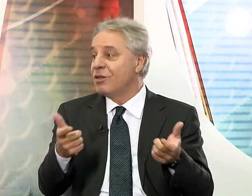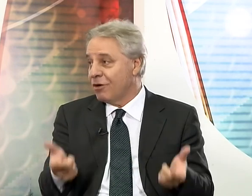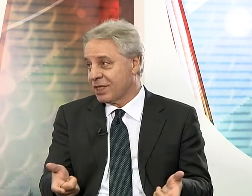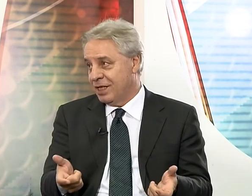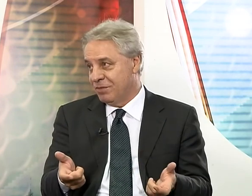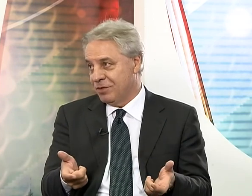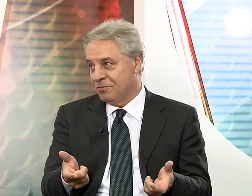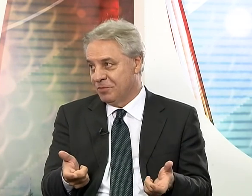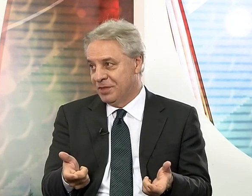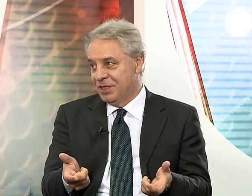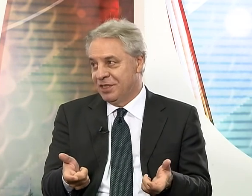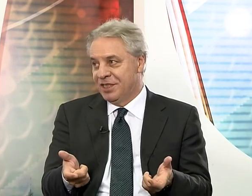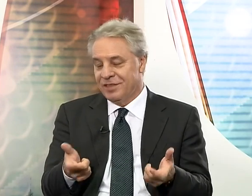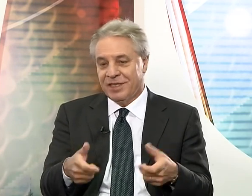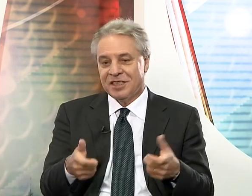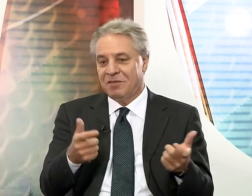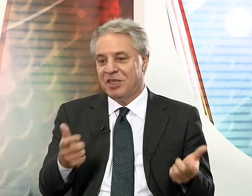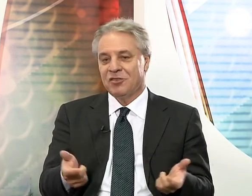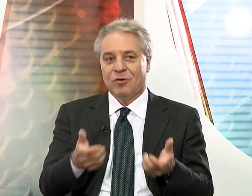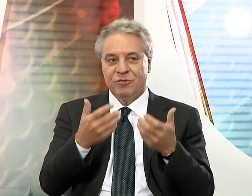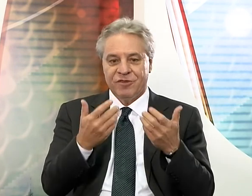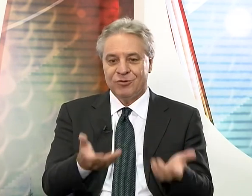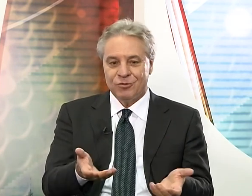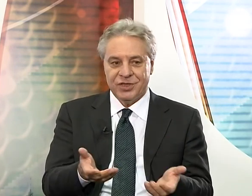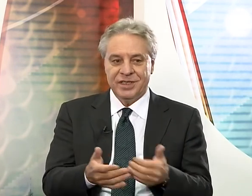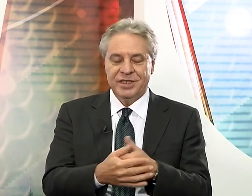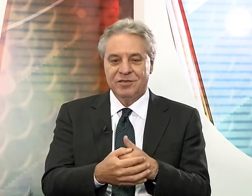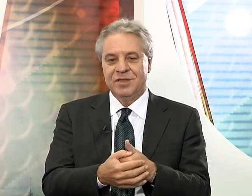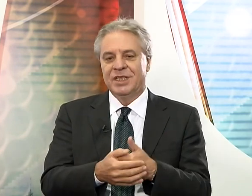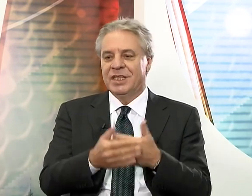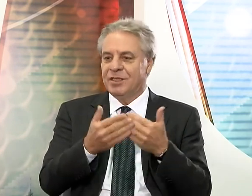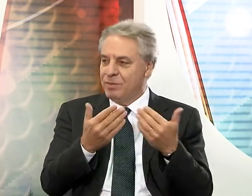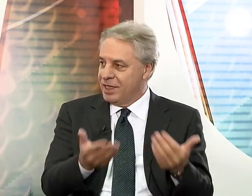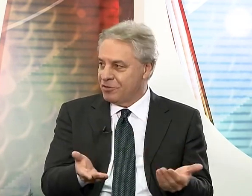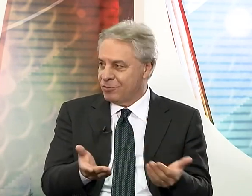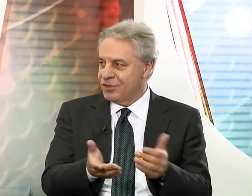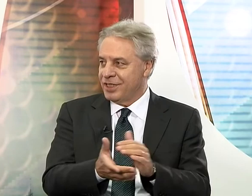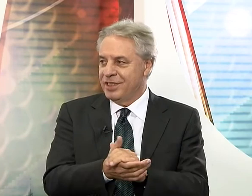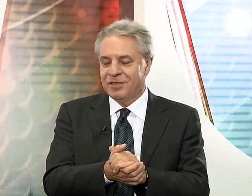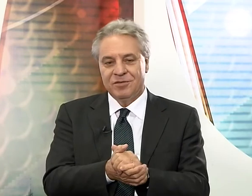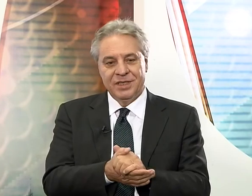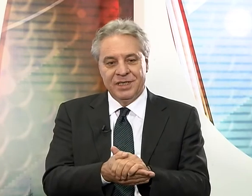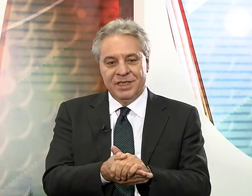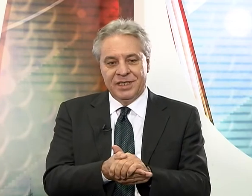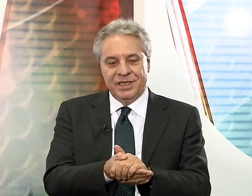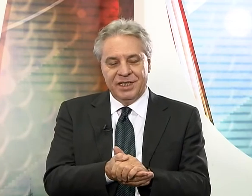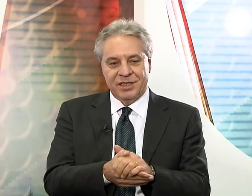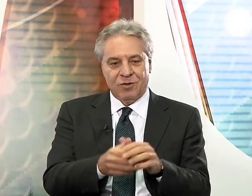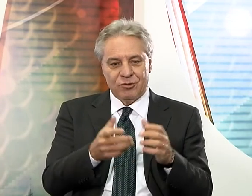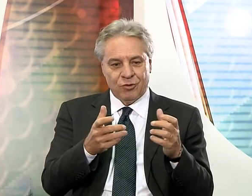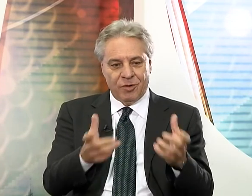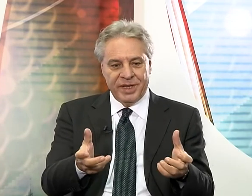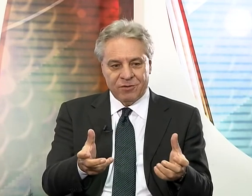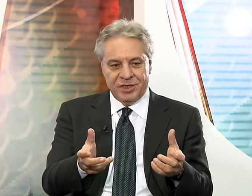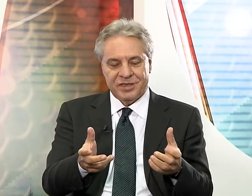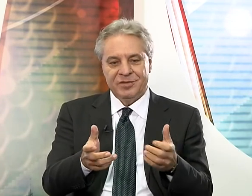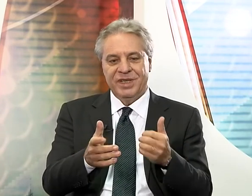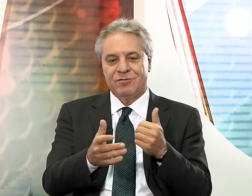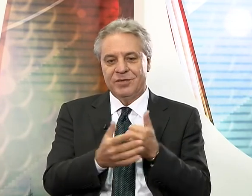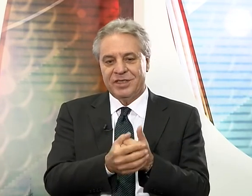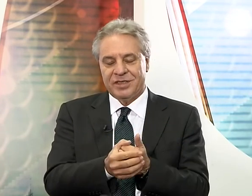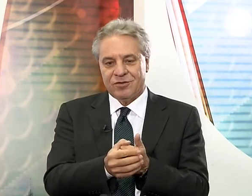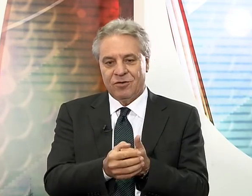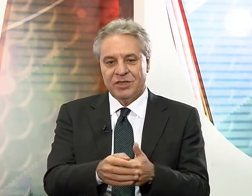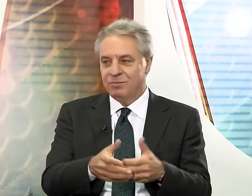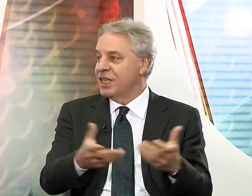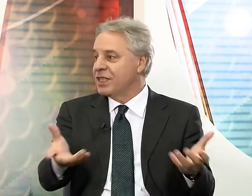é o melhor caminho, exatamente como foi sugerido e bem sugerido, e quando tomei